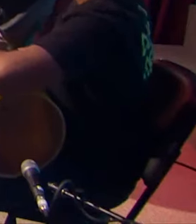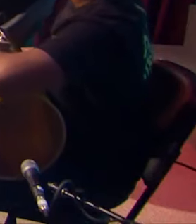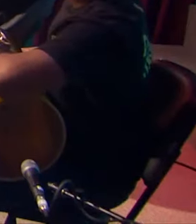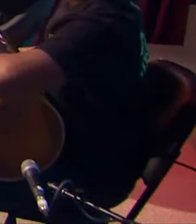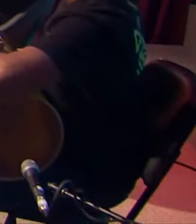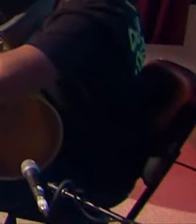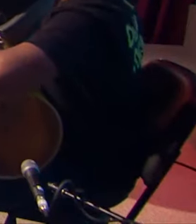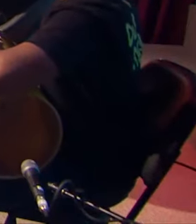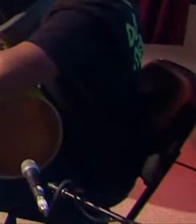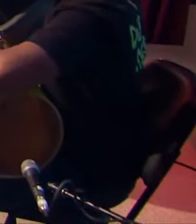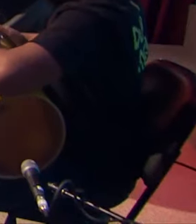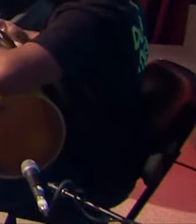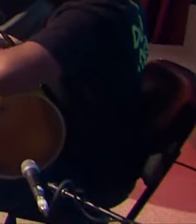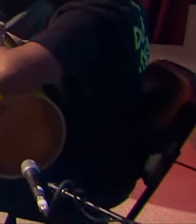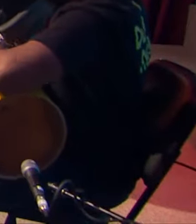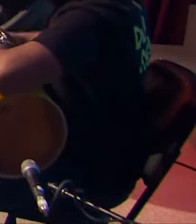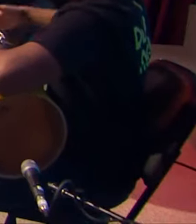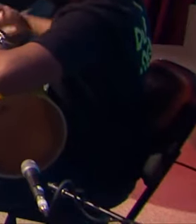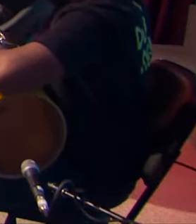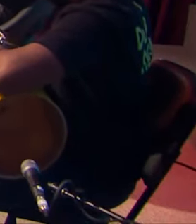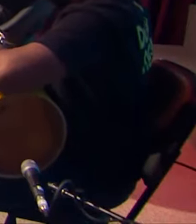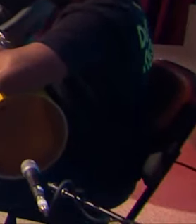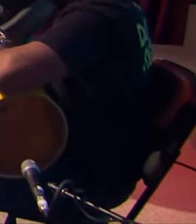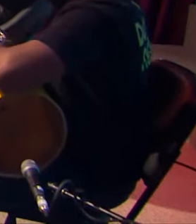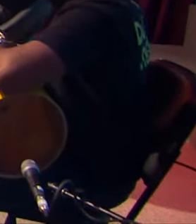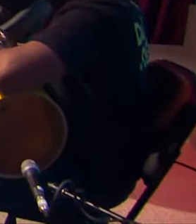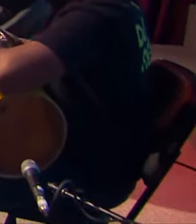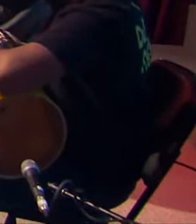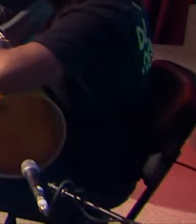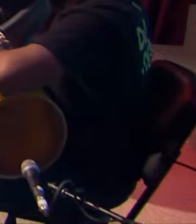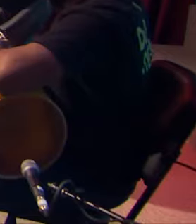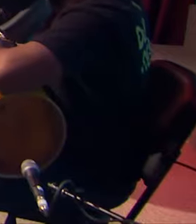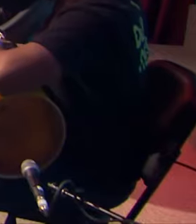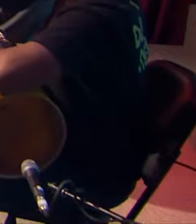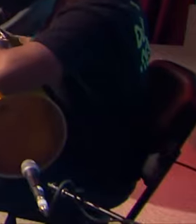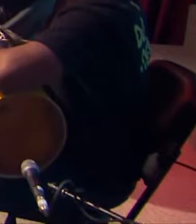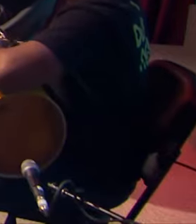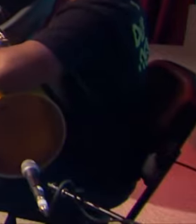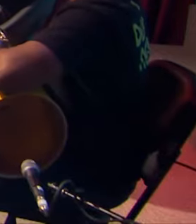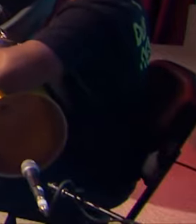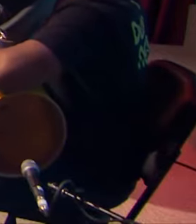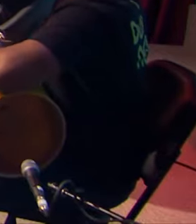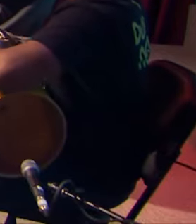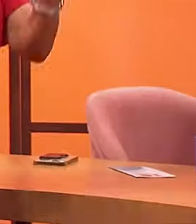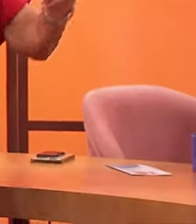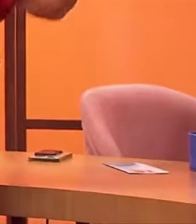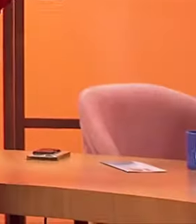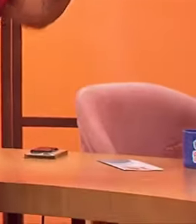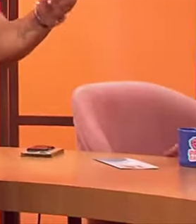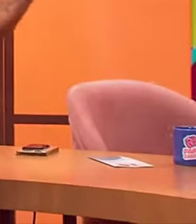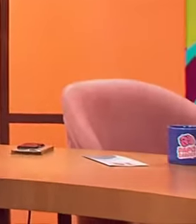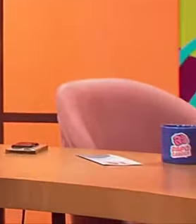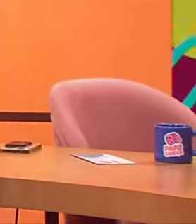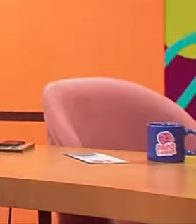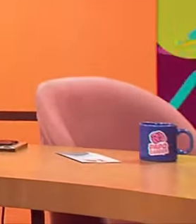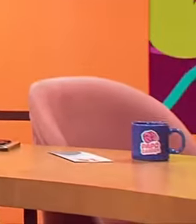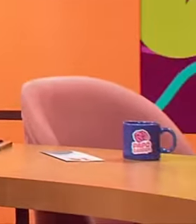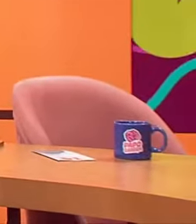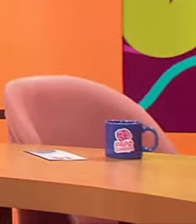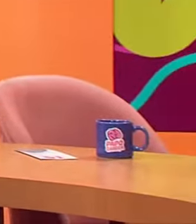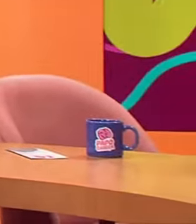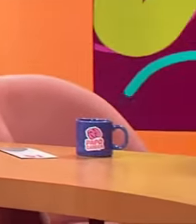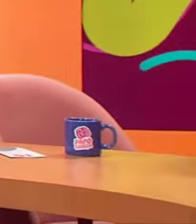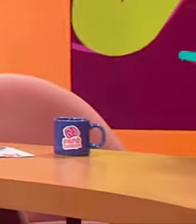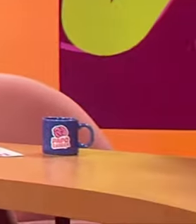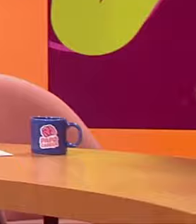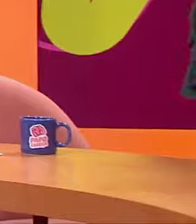mas acabam pedindo perdão. Pirata, pirata, mãe, pirata, filha. Toda família também quero pirata. Catuca, catuca,